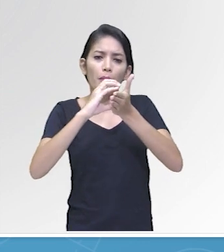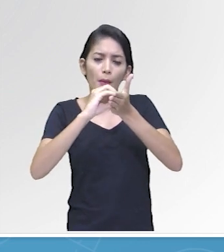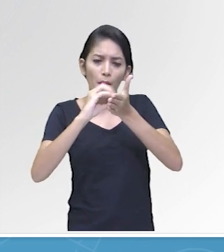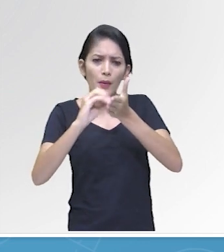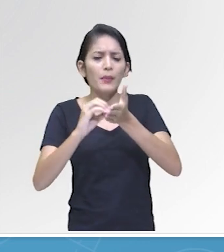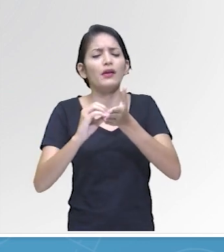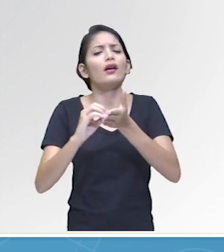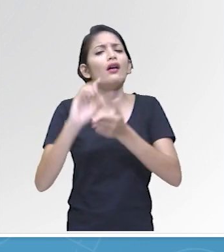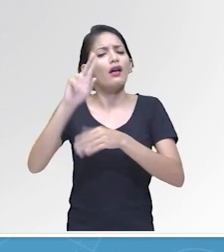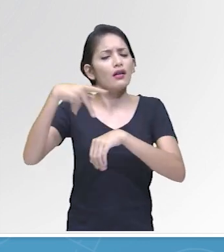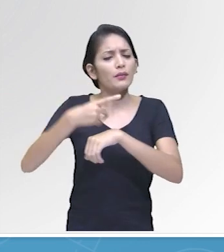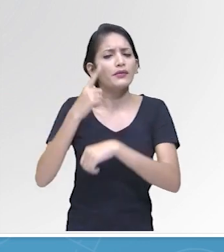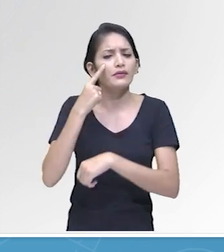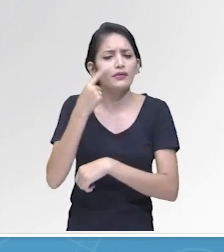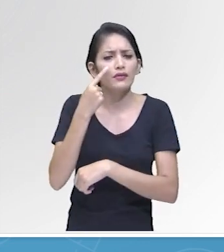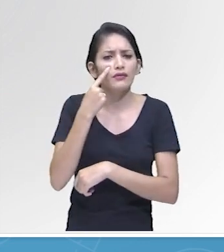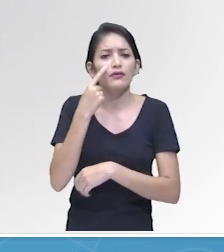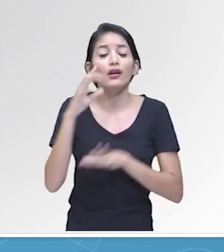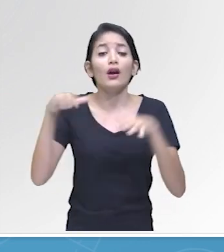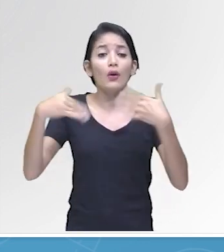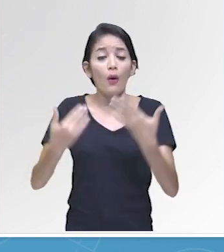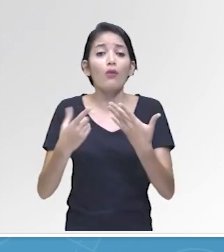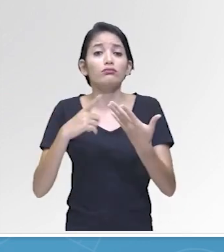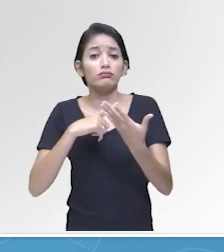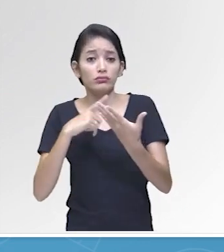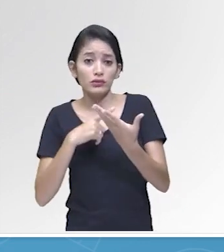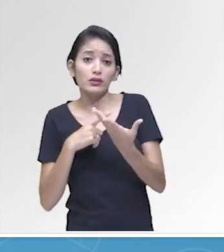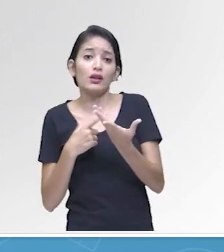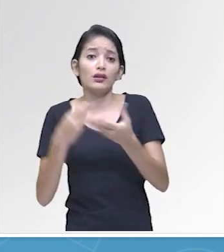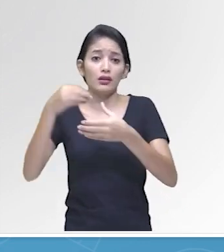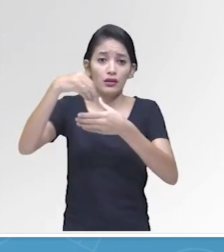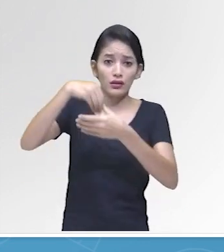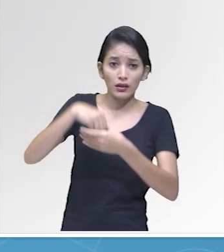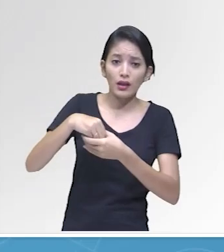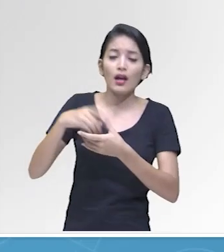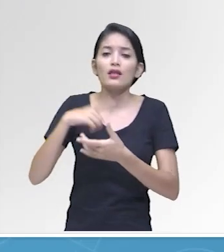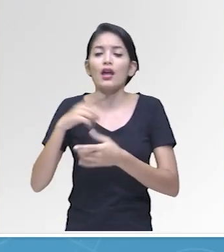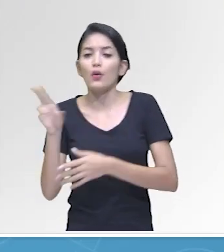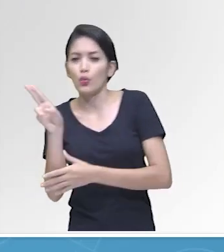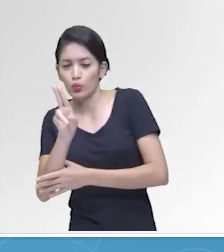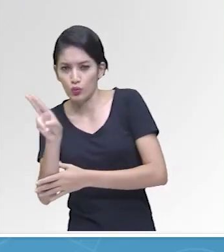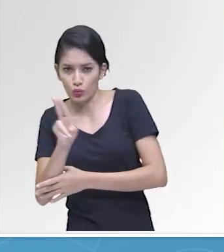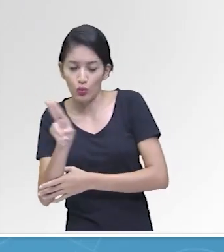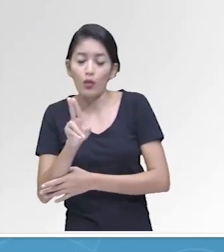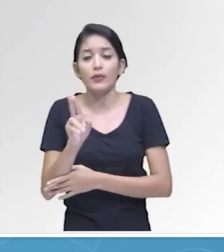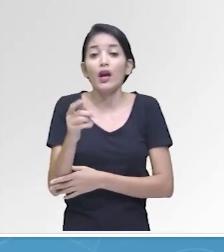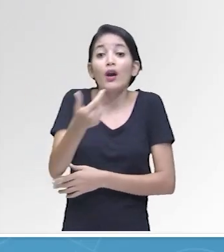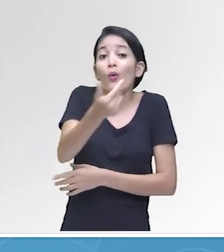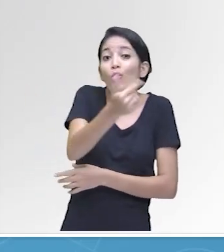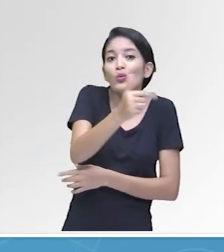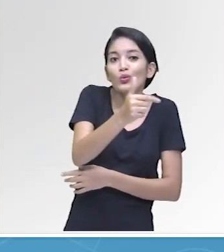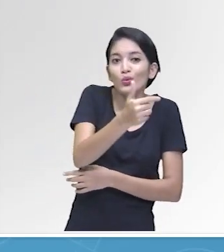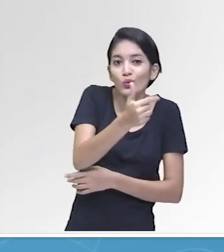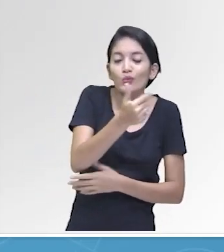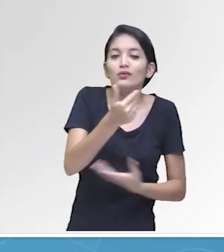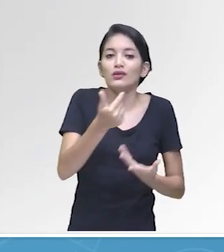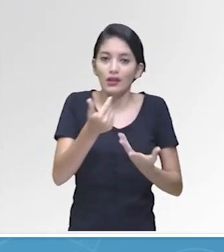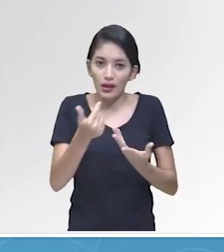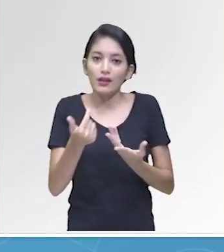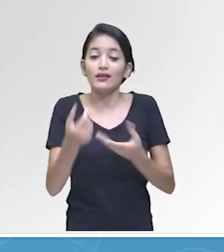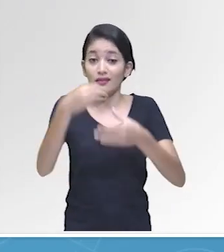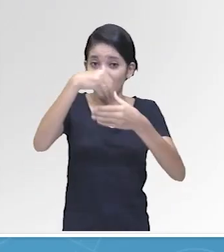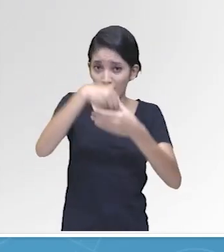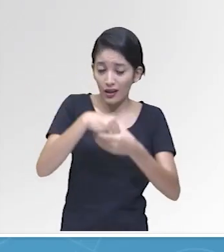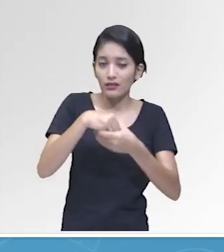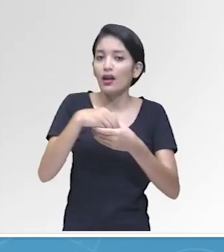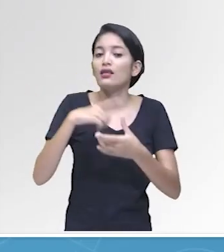na frente, quando tem um retículo endoplasmático com ribossomo, ele recebe um nome. Quando ele não tem ribossomo agregado na pele dele, ele